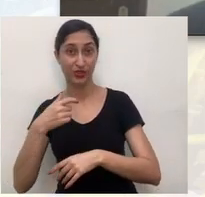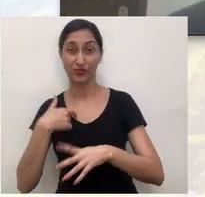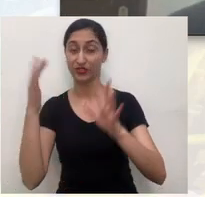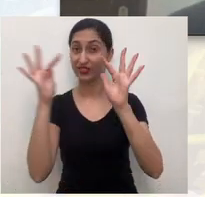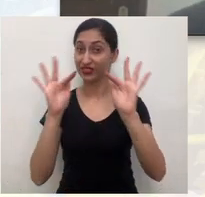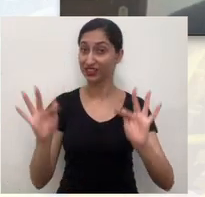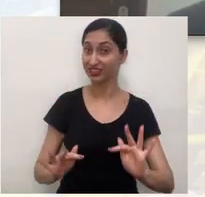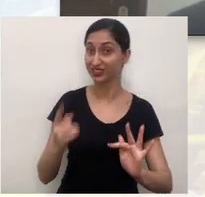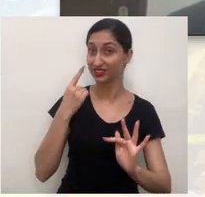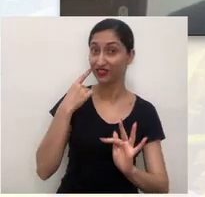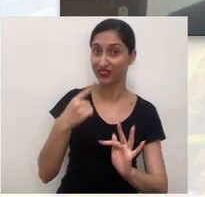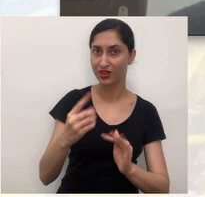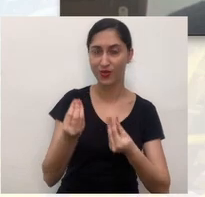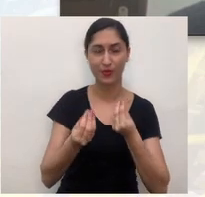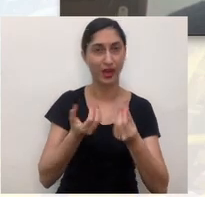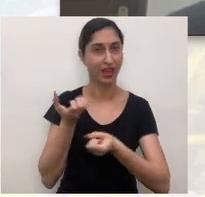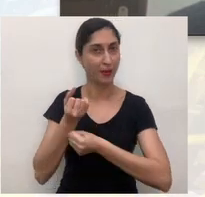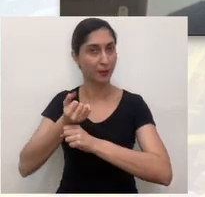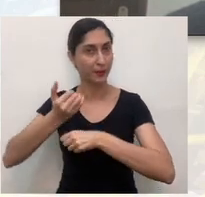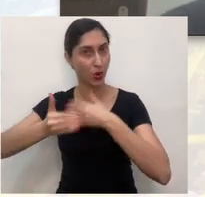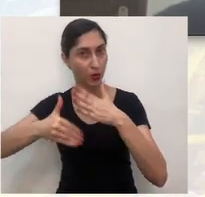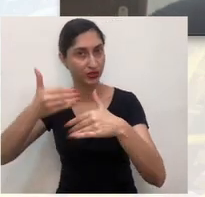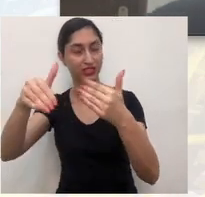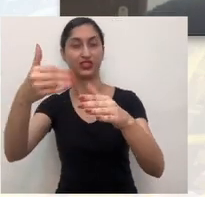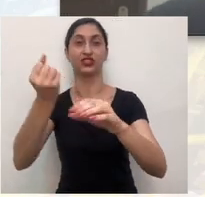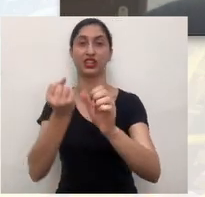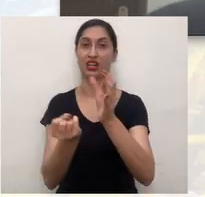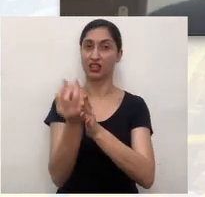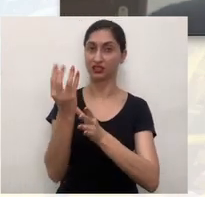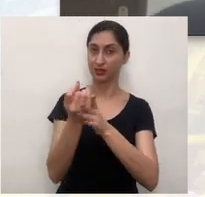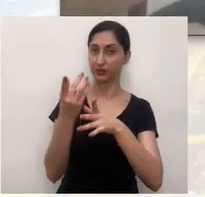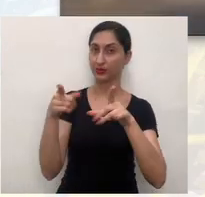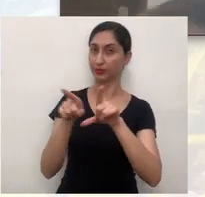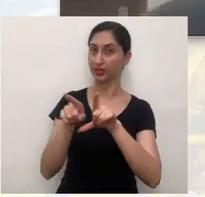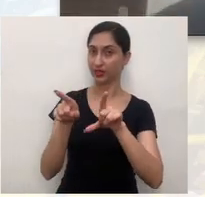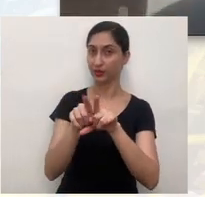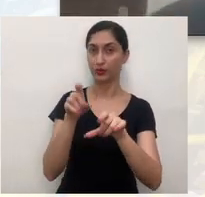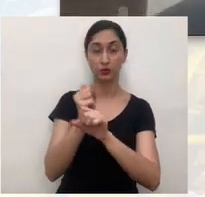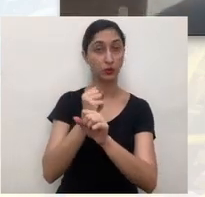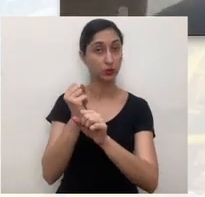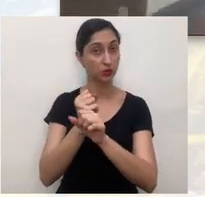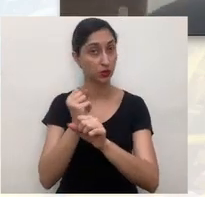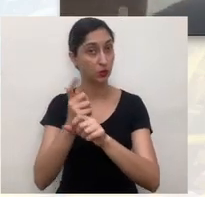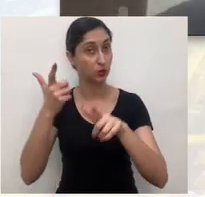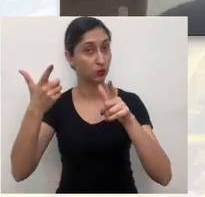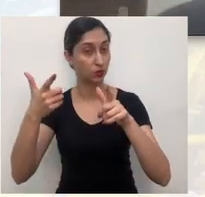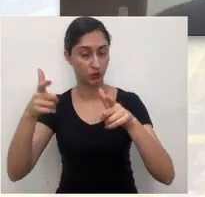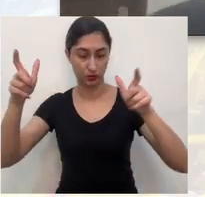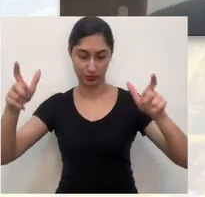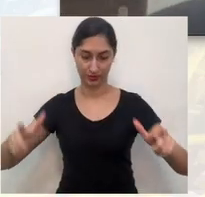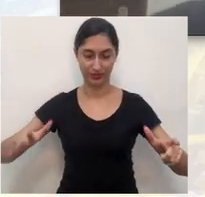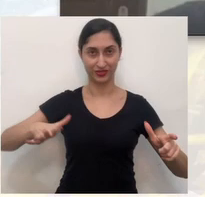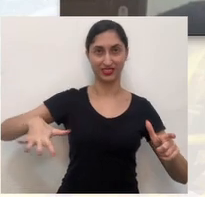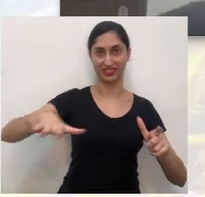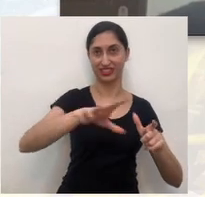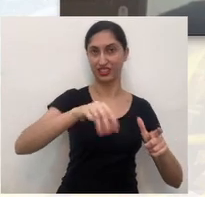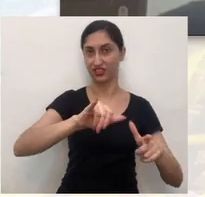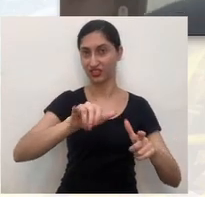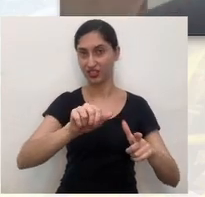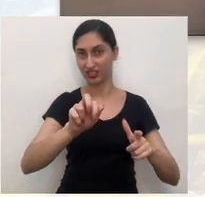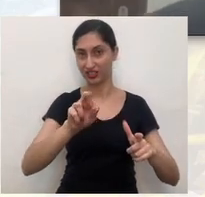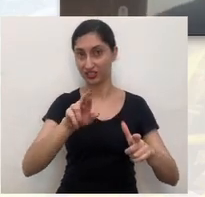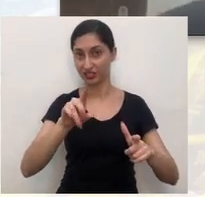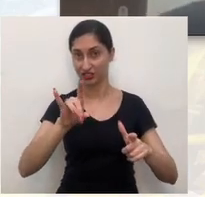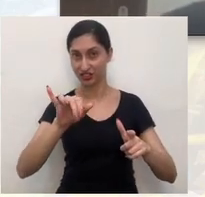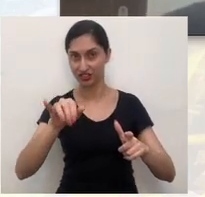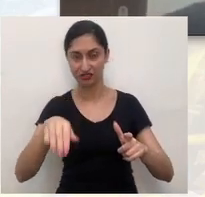processo mesmo de construção e criação dos jardins, né? Porque eu acho que às vezes a gente, na experiência que a gente tem de fruição do jardim, não entende o